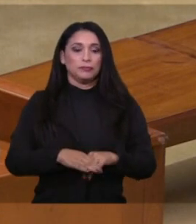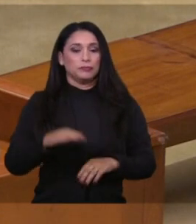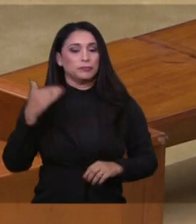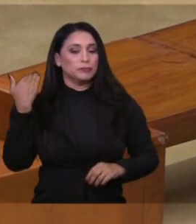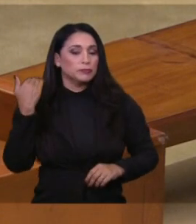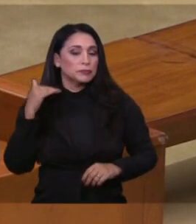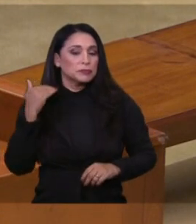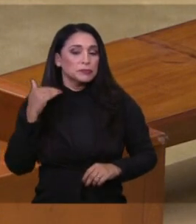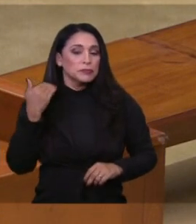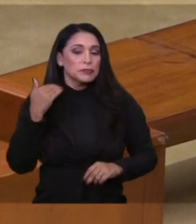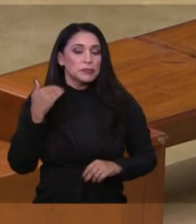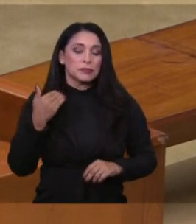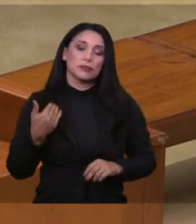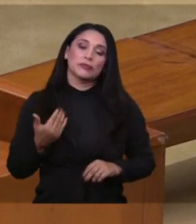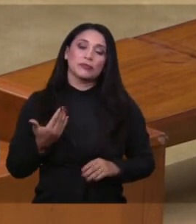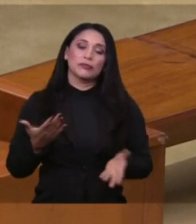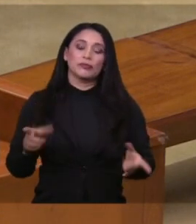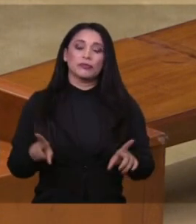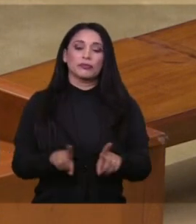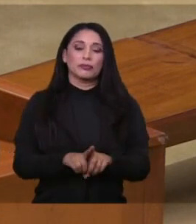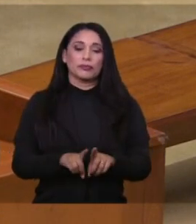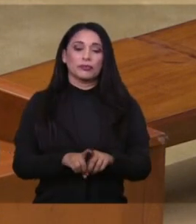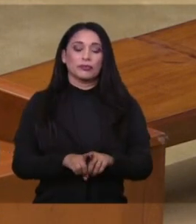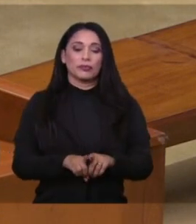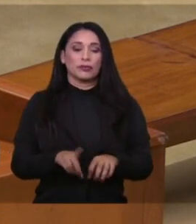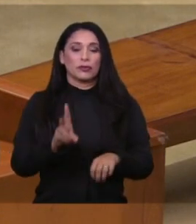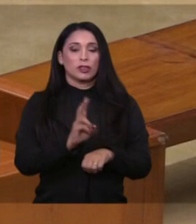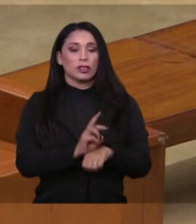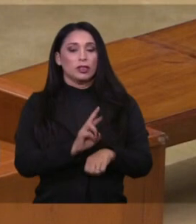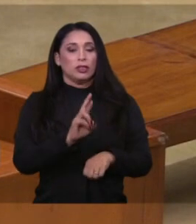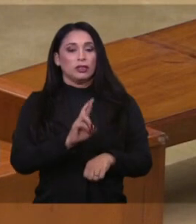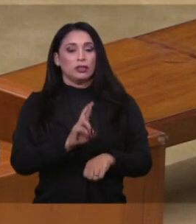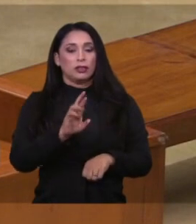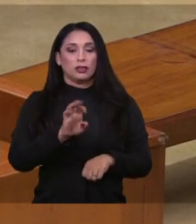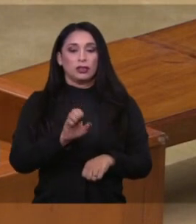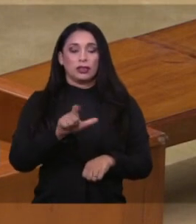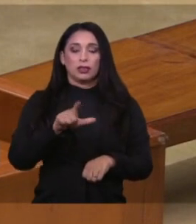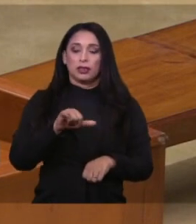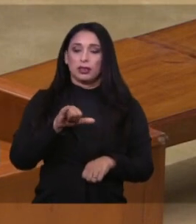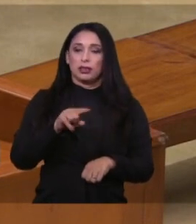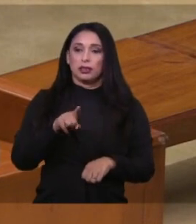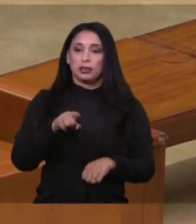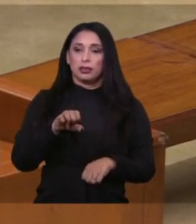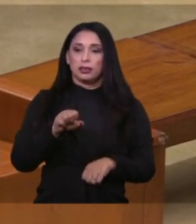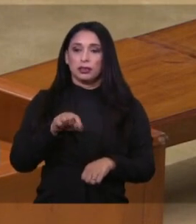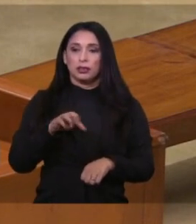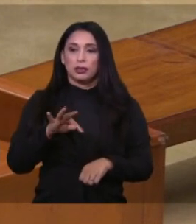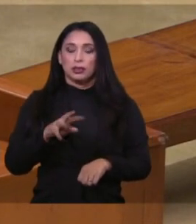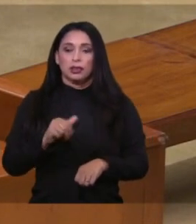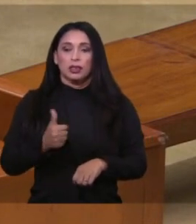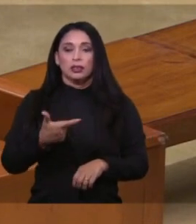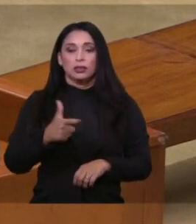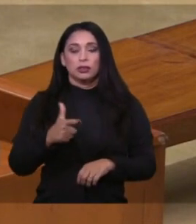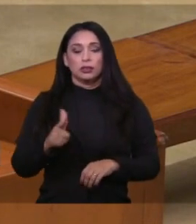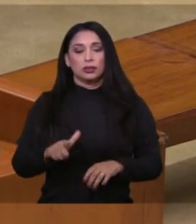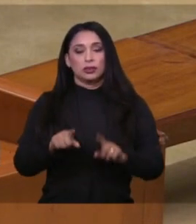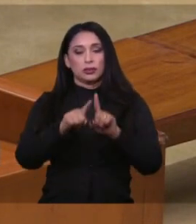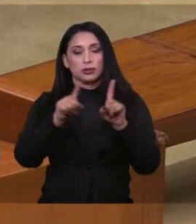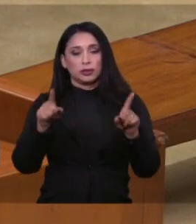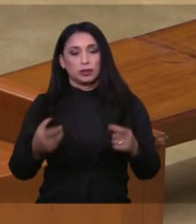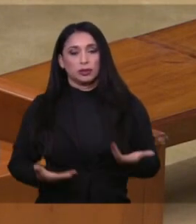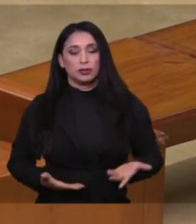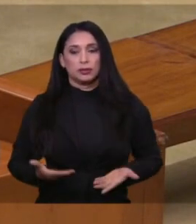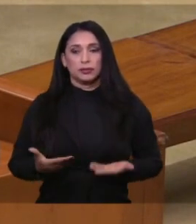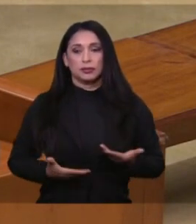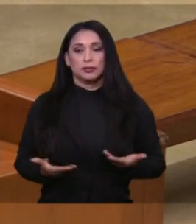e a excelentíssima procuradora-geral da República, a doutora Elisete Ramos, e os demais ministros presentes, servidores, advogados,